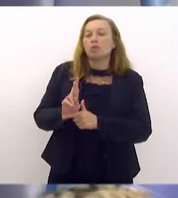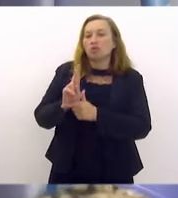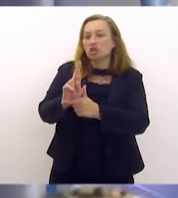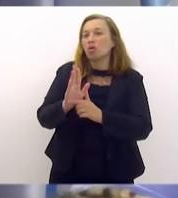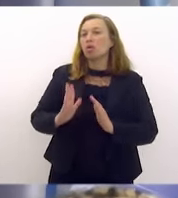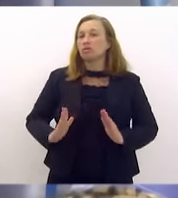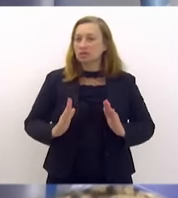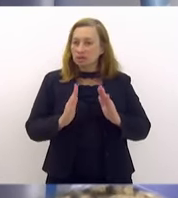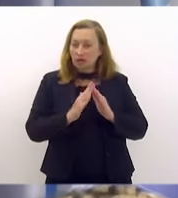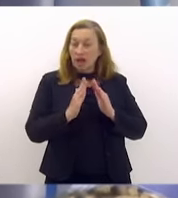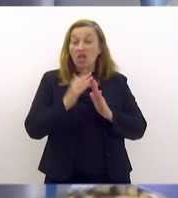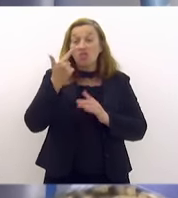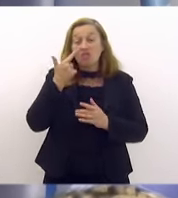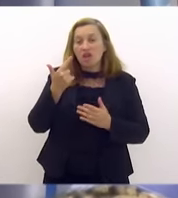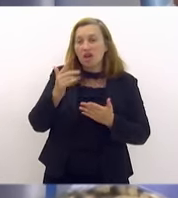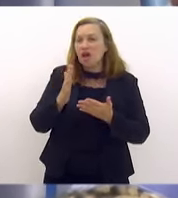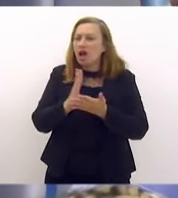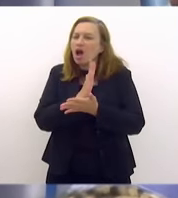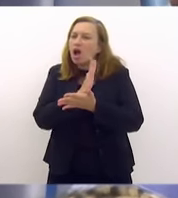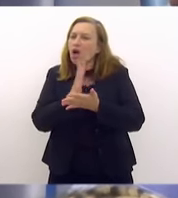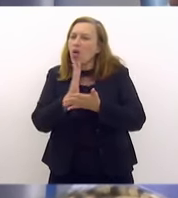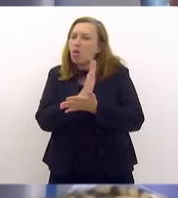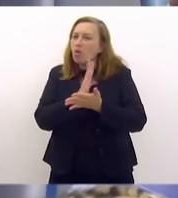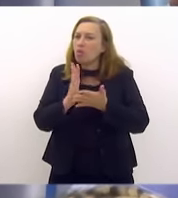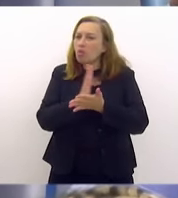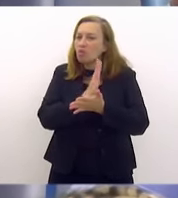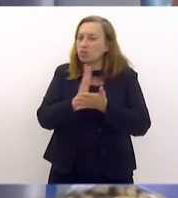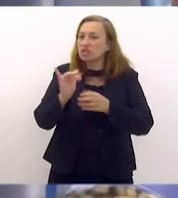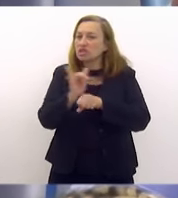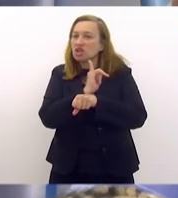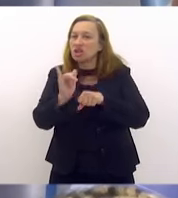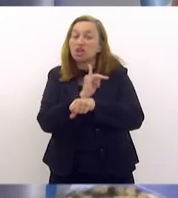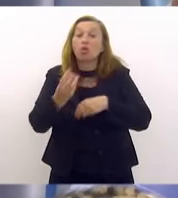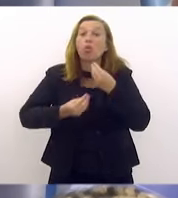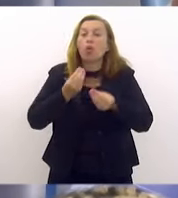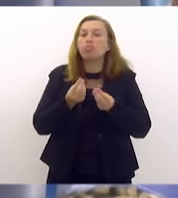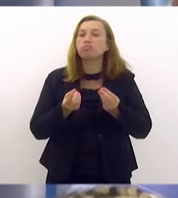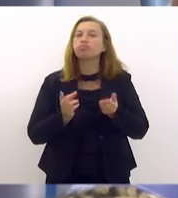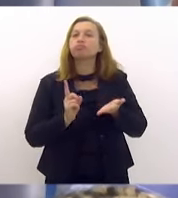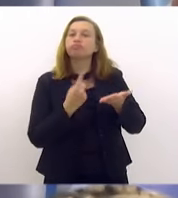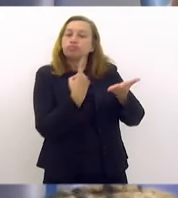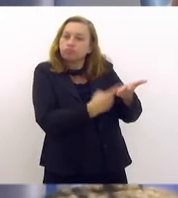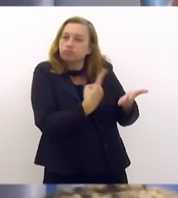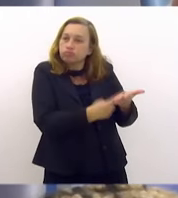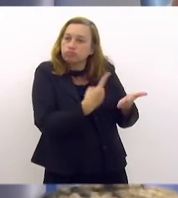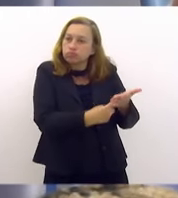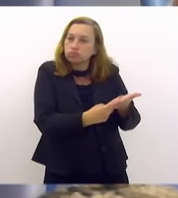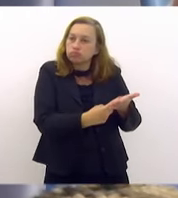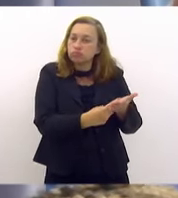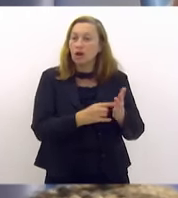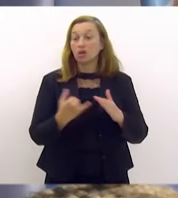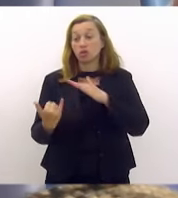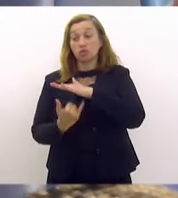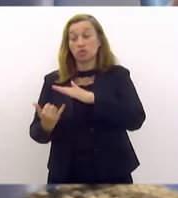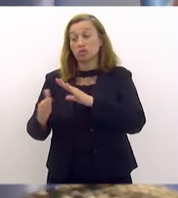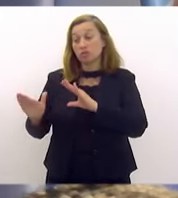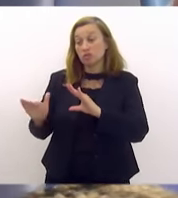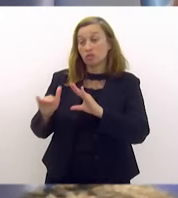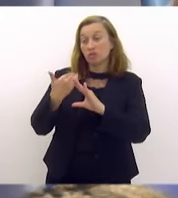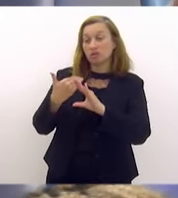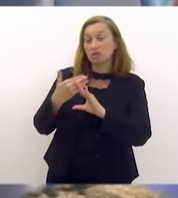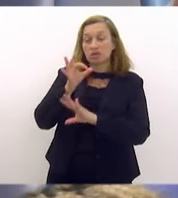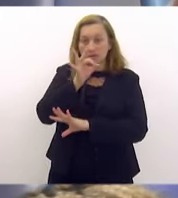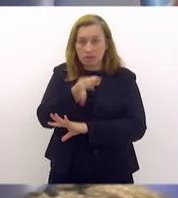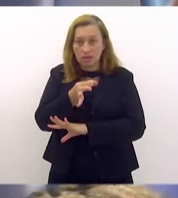casa ver alguma Instância da casa como a gente compromete esses órgãos a nos dar as